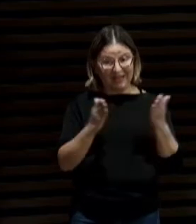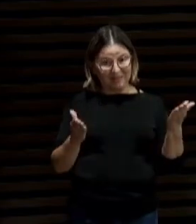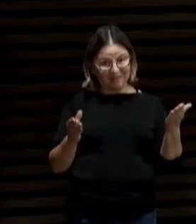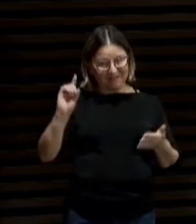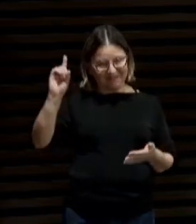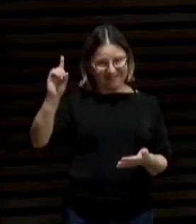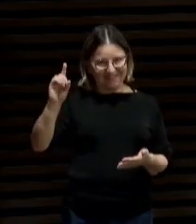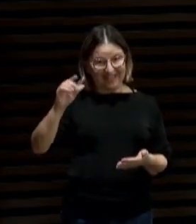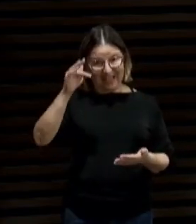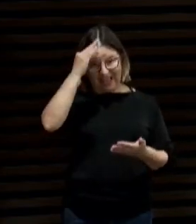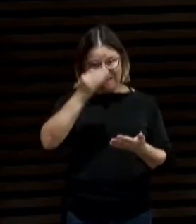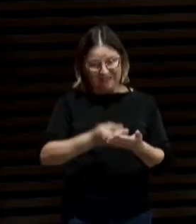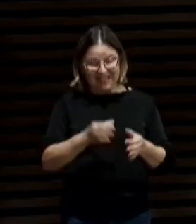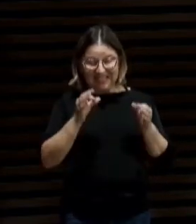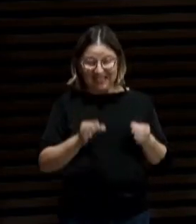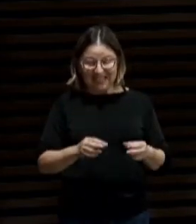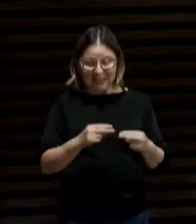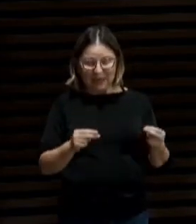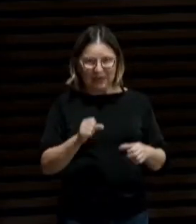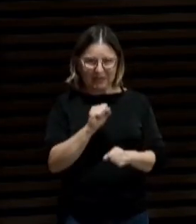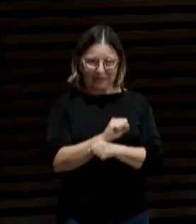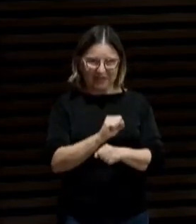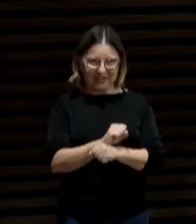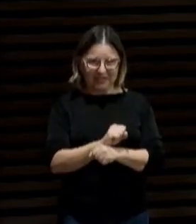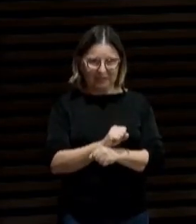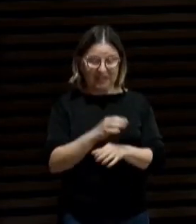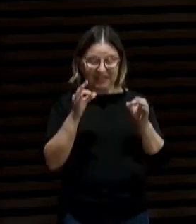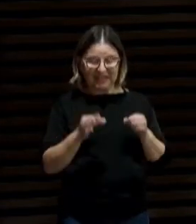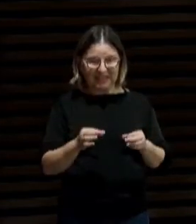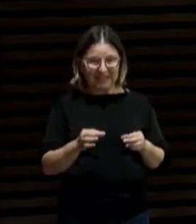é a certeza das coisas que se esperam e a convicção de fatos que se não veem.